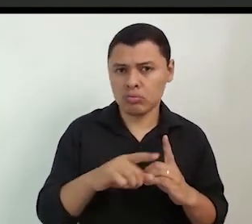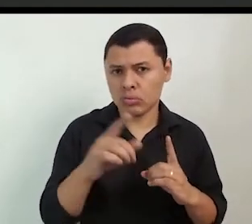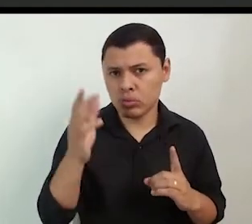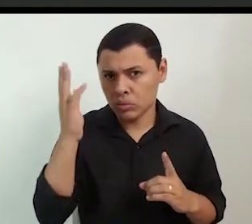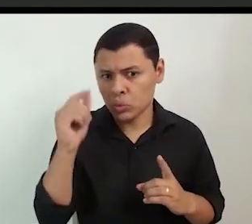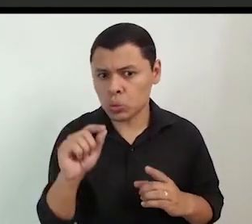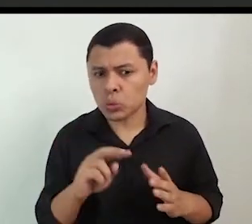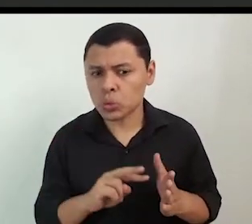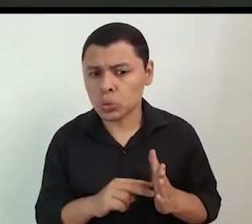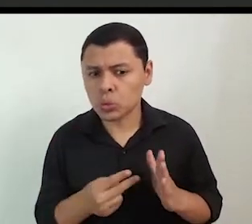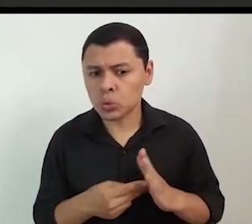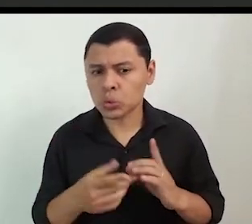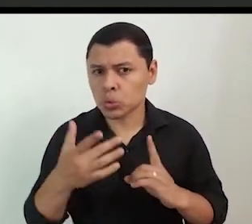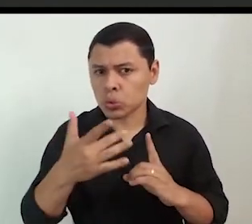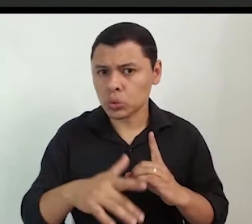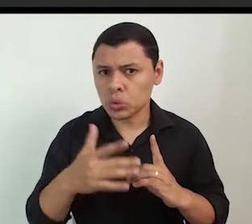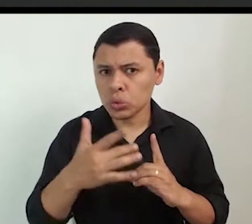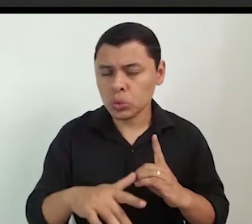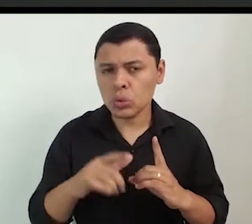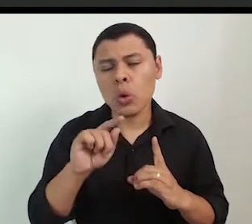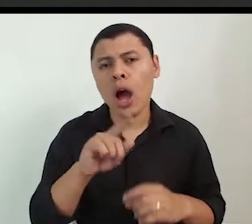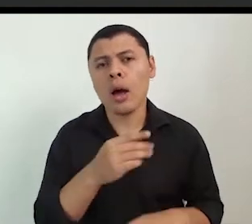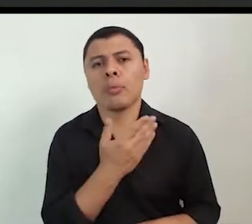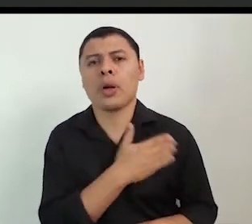significa capacitismo, mas é o preconceito contra a pessoa